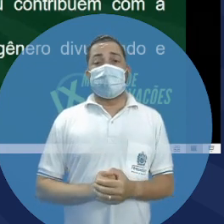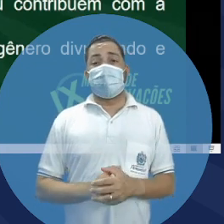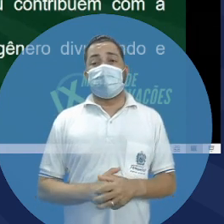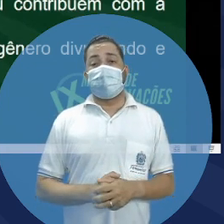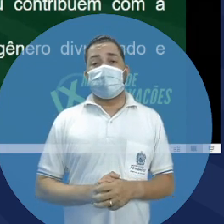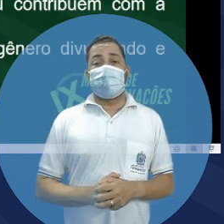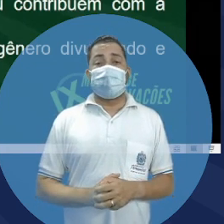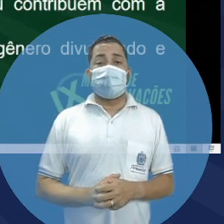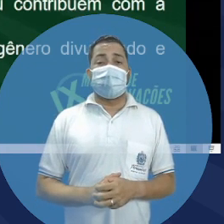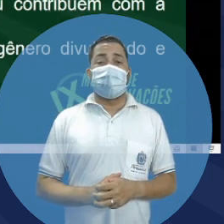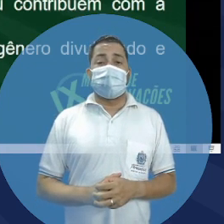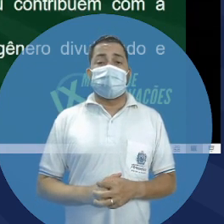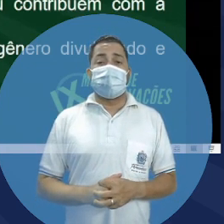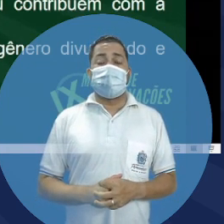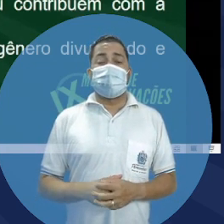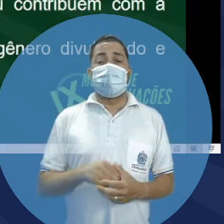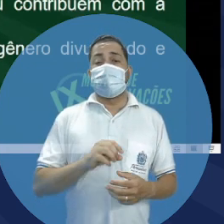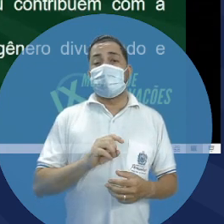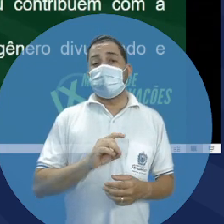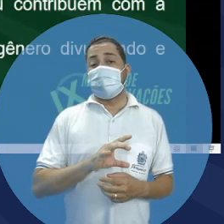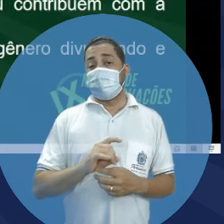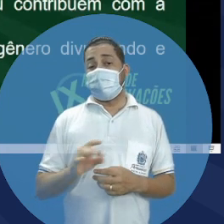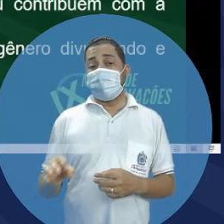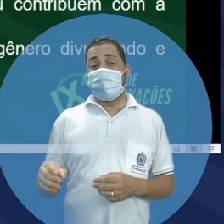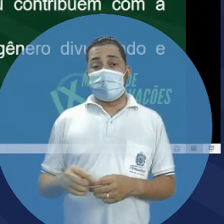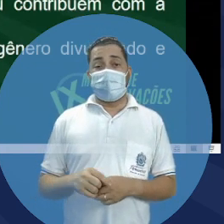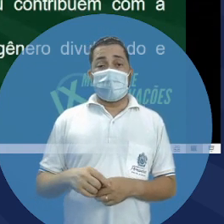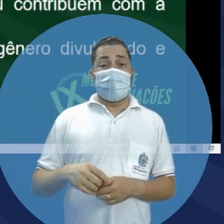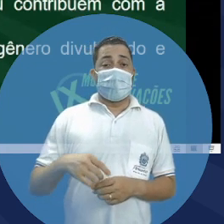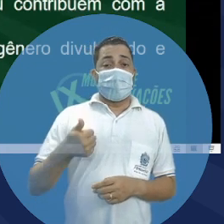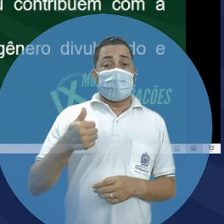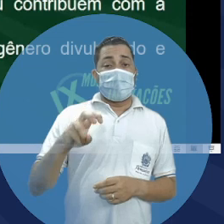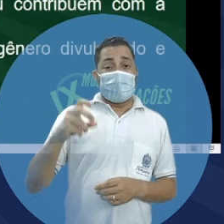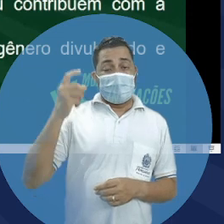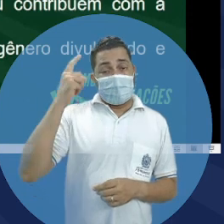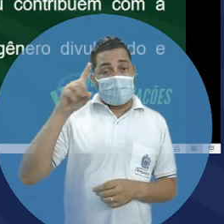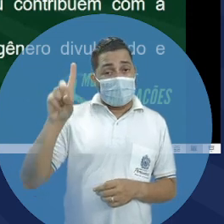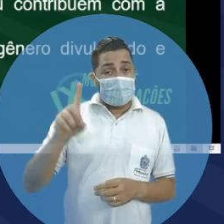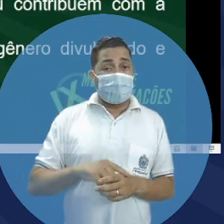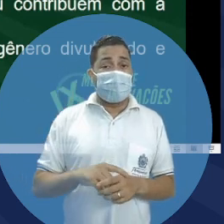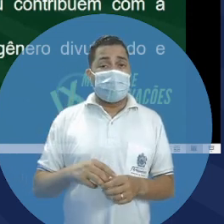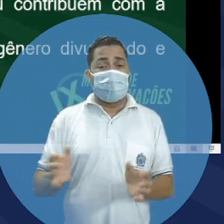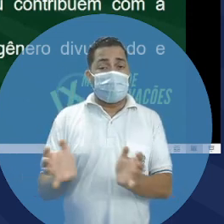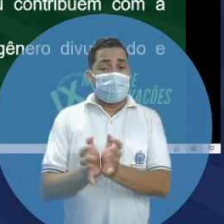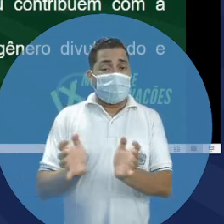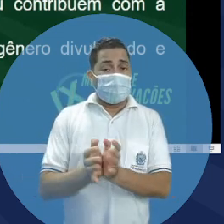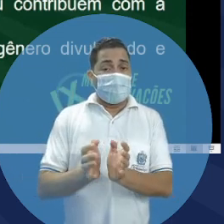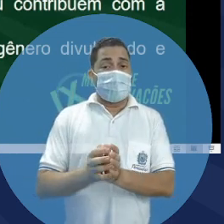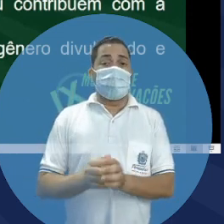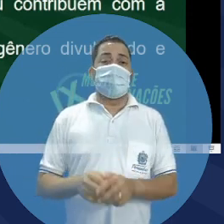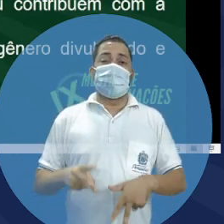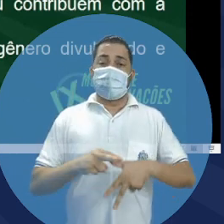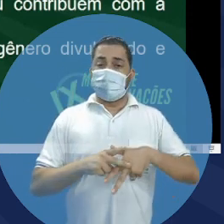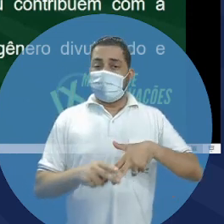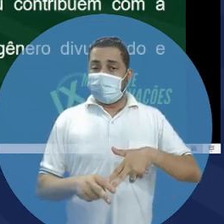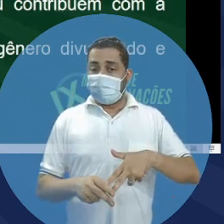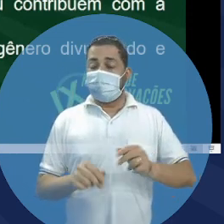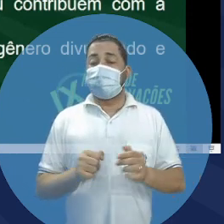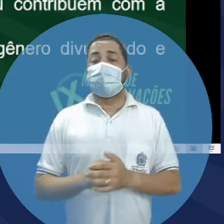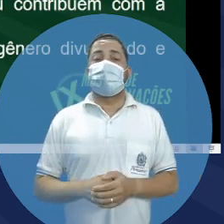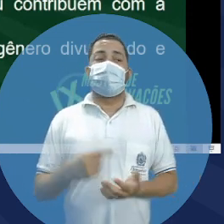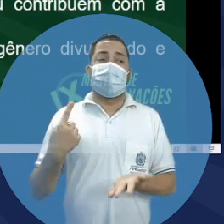a cada 15 dias nós nos reunimos com o grupo de gênero e definimos algumas ações para